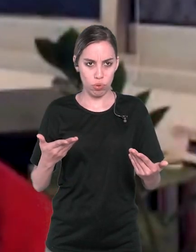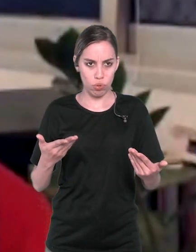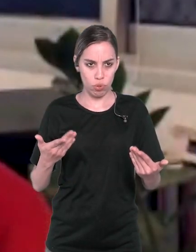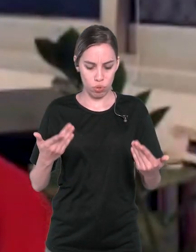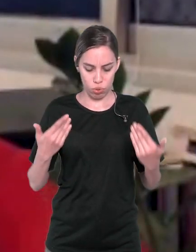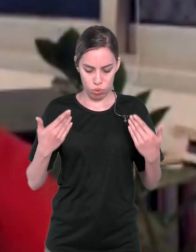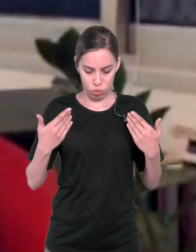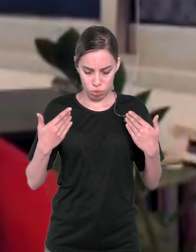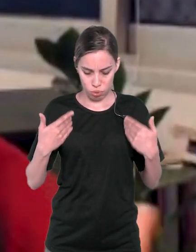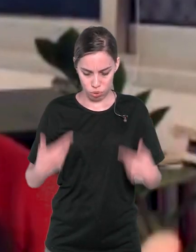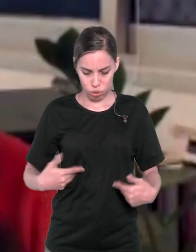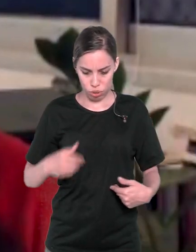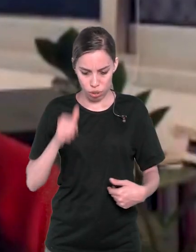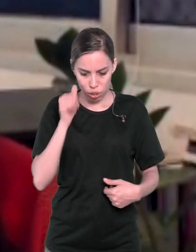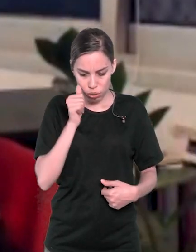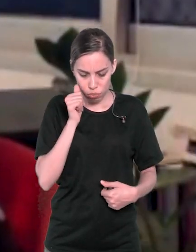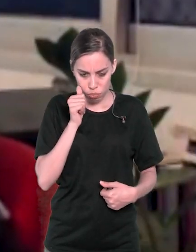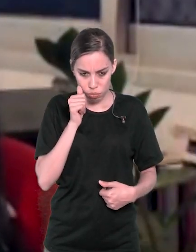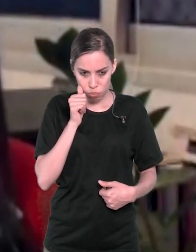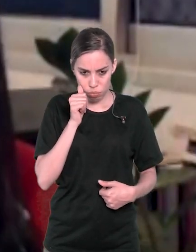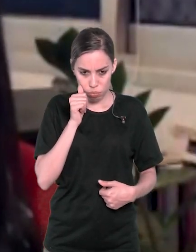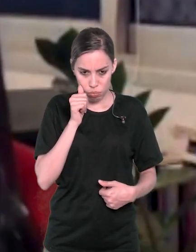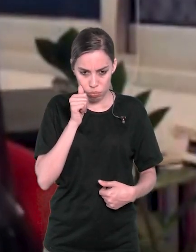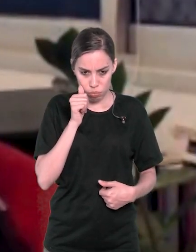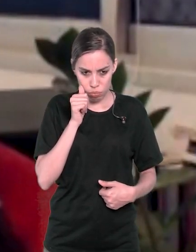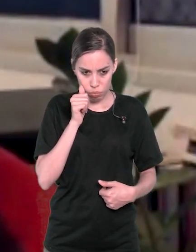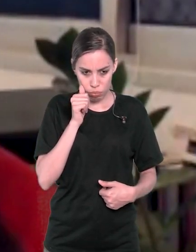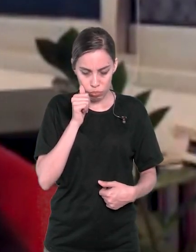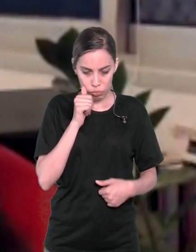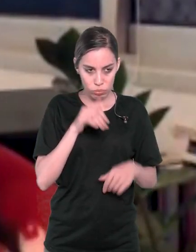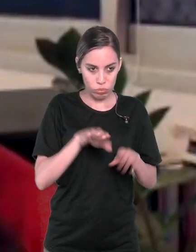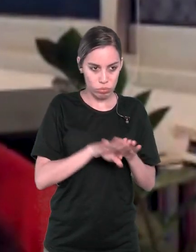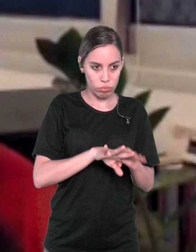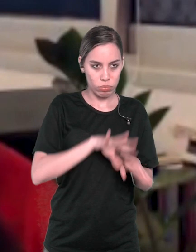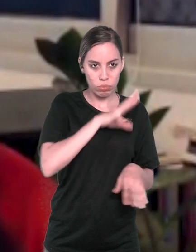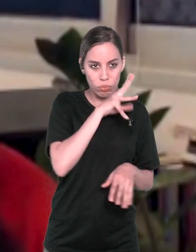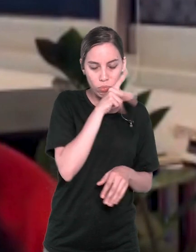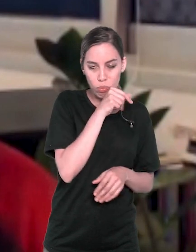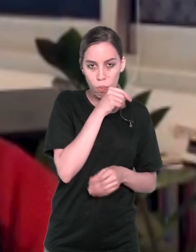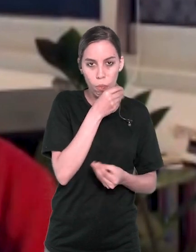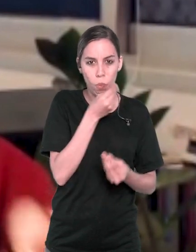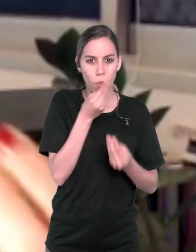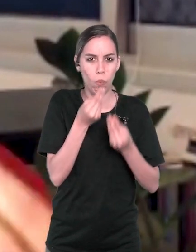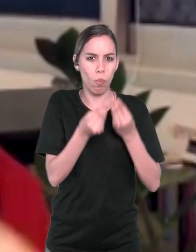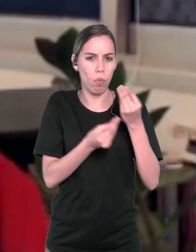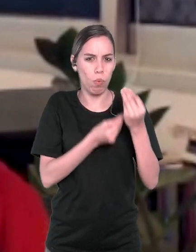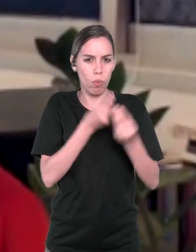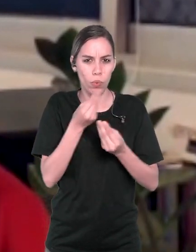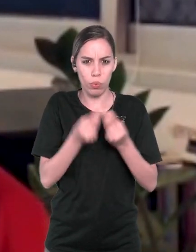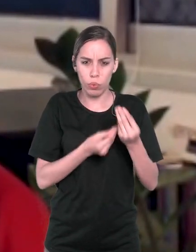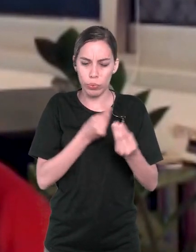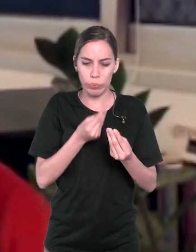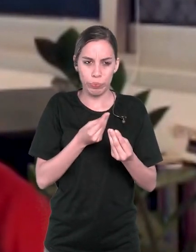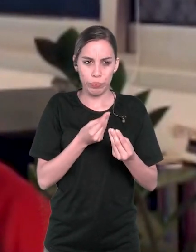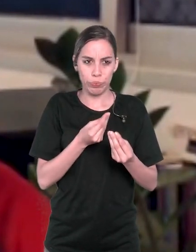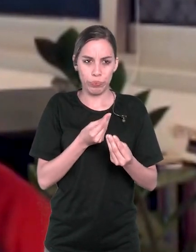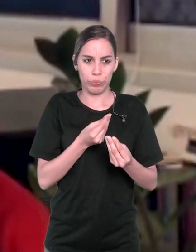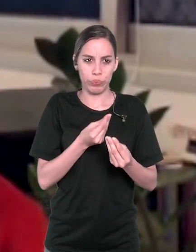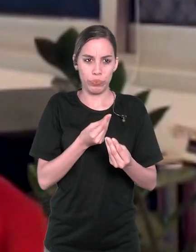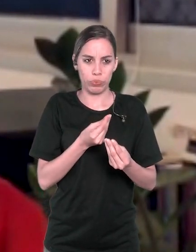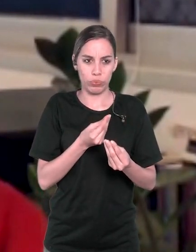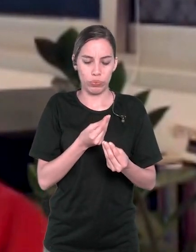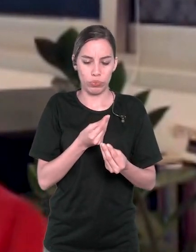do animal, e como essa mulher atravessa as fronteiras, encontra a sua